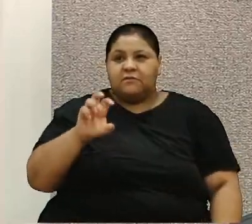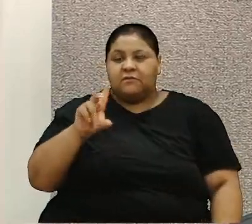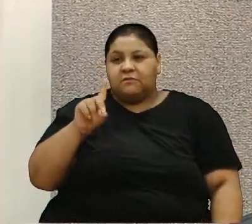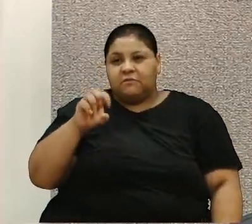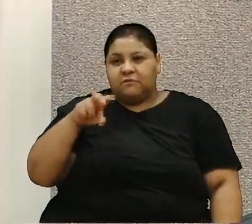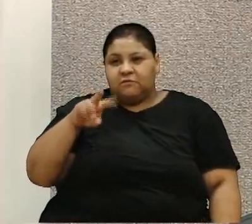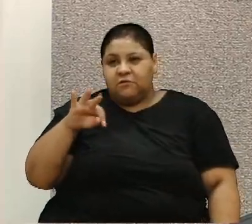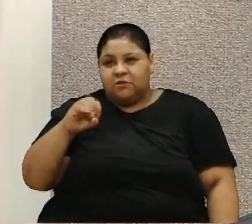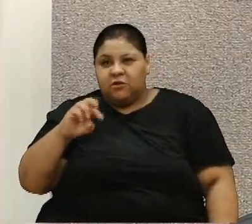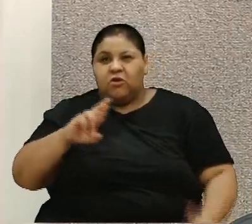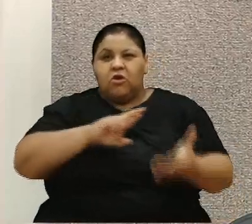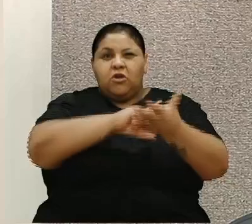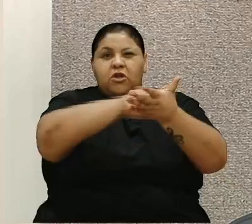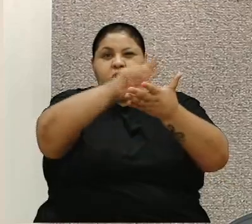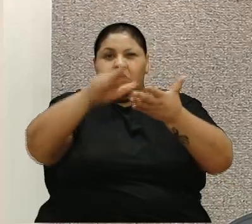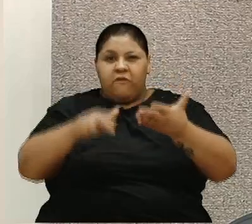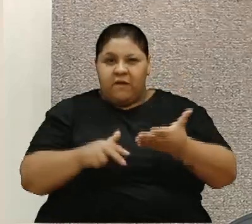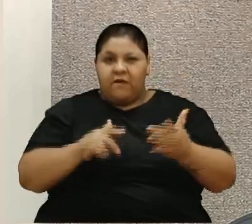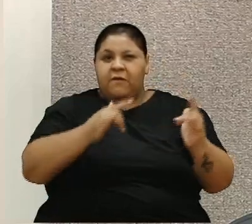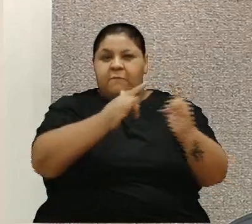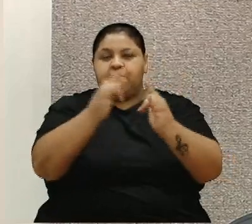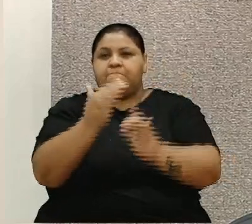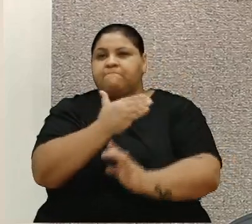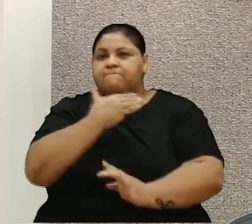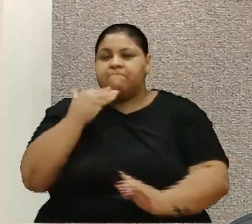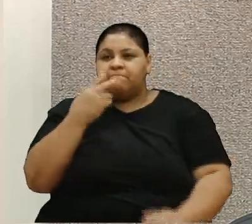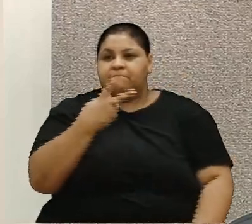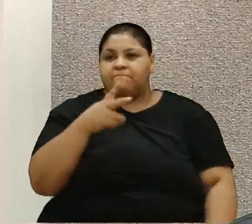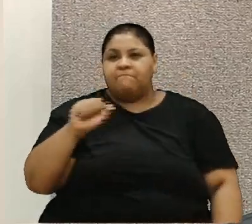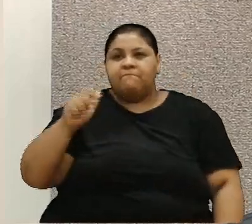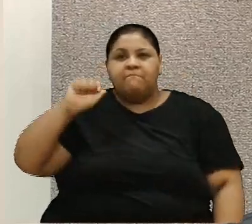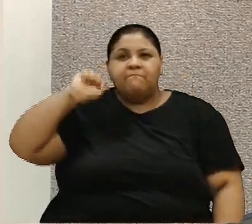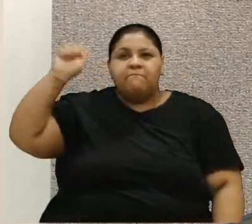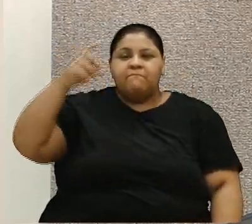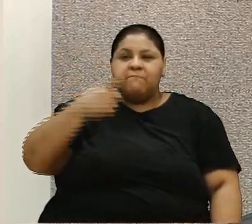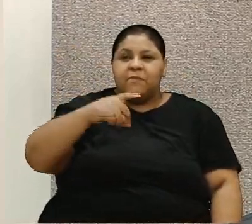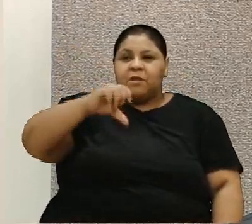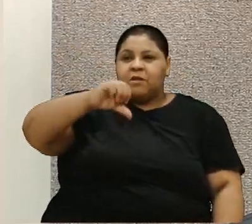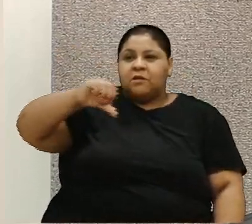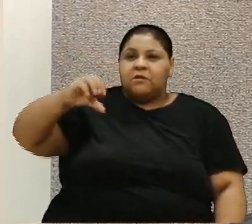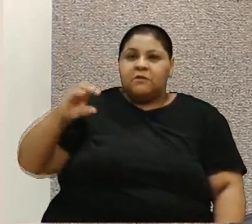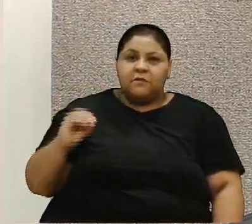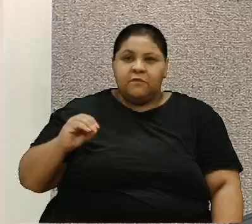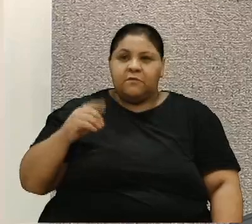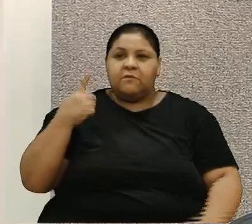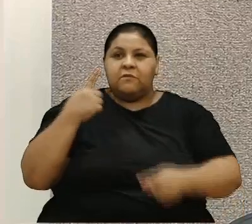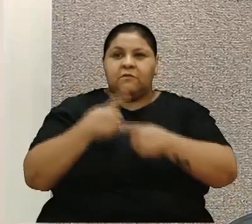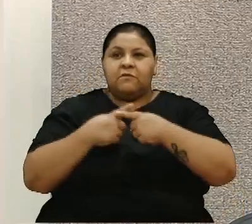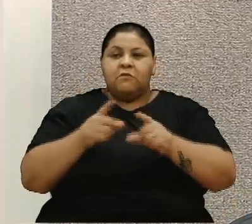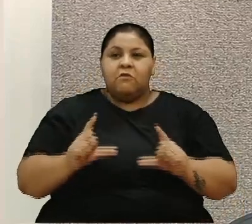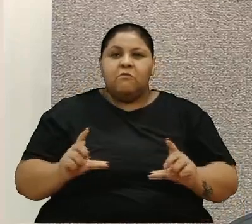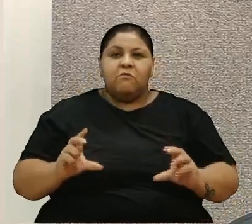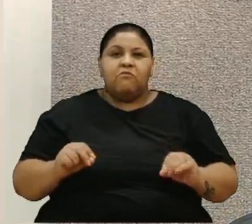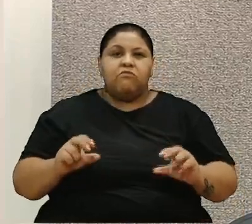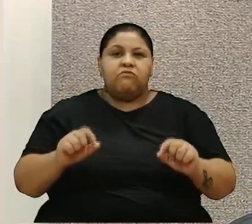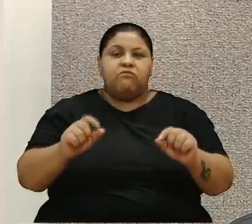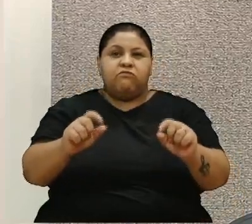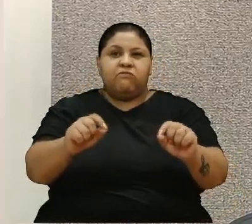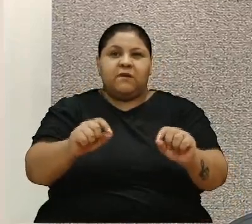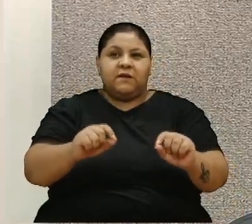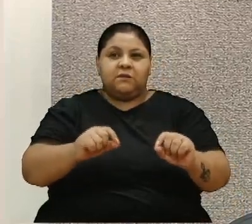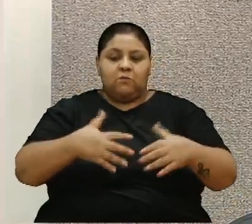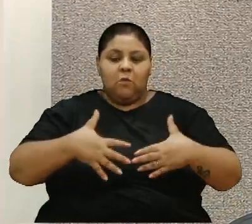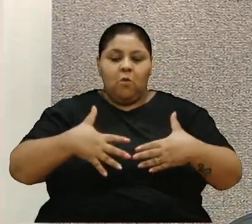Clube Pérola das Colônias. Azélia faleceu em 28 de abril de 1990, em virtude de um câncer no pulmão, deixando 4